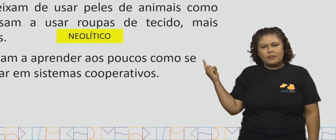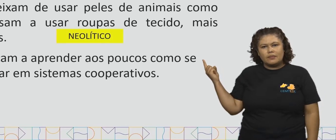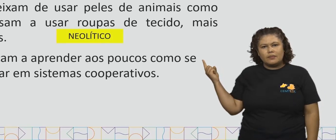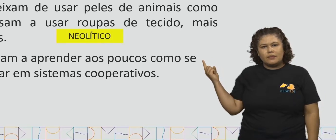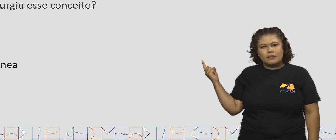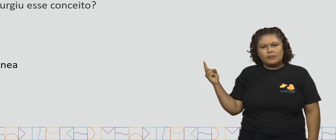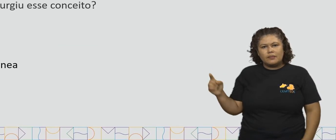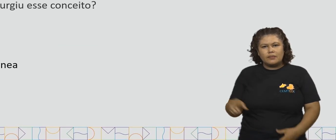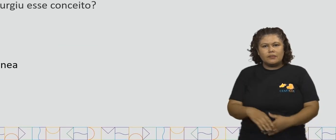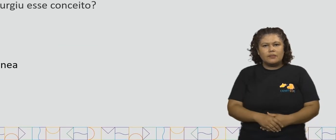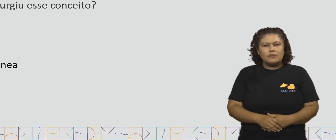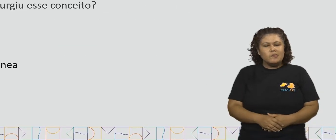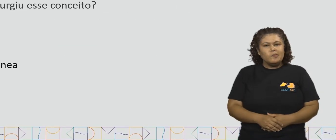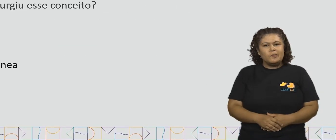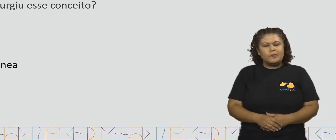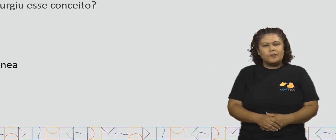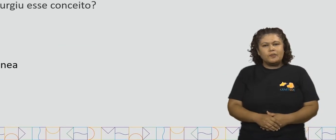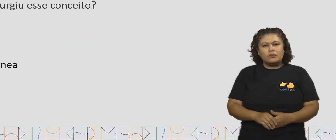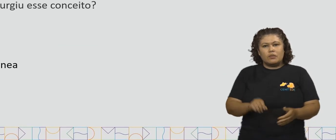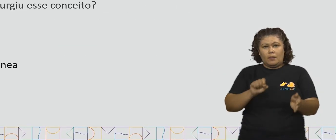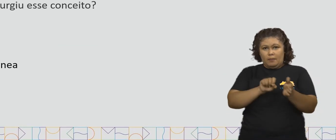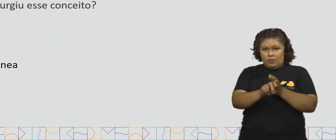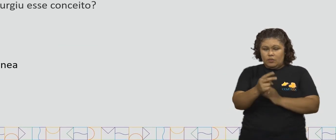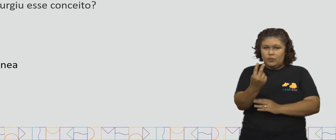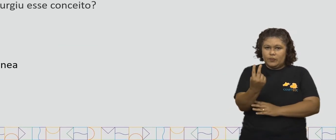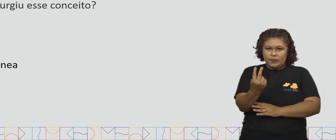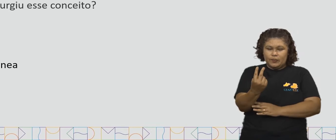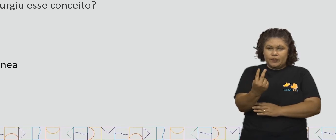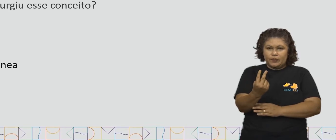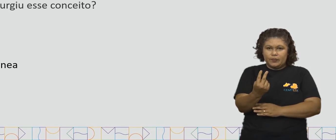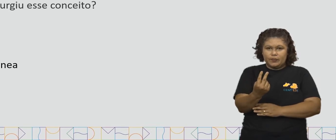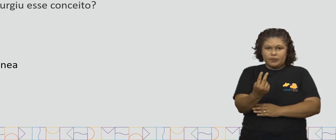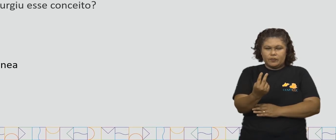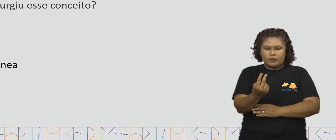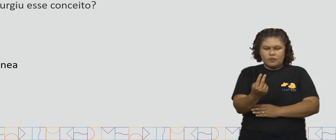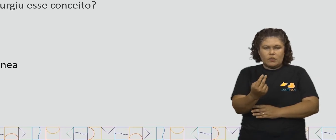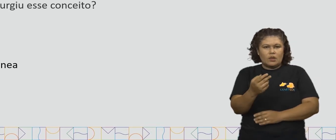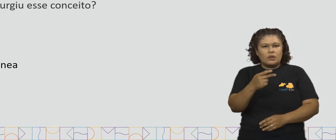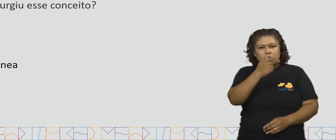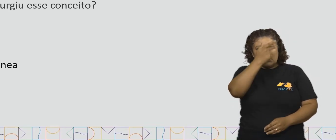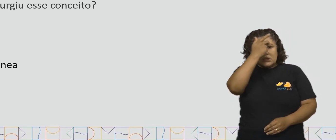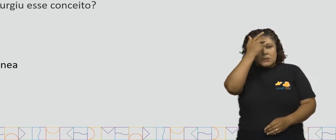você então. Agora, vamos para a atividade 2. Os nobres na França